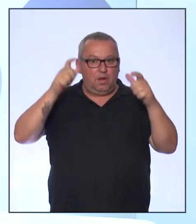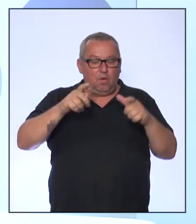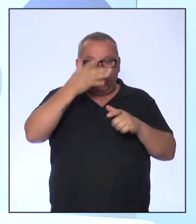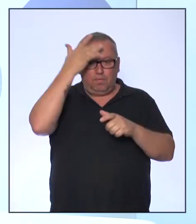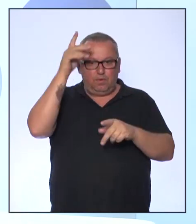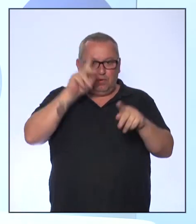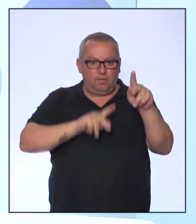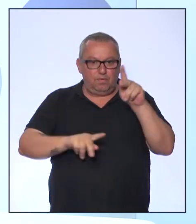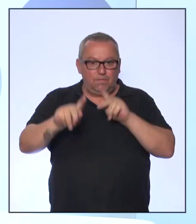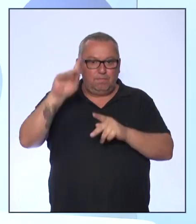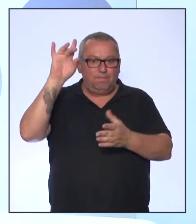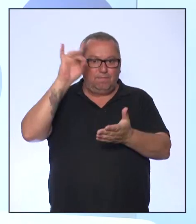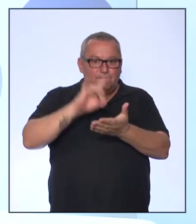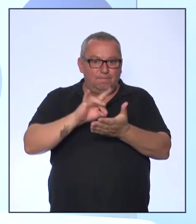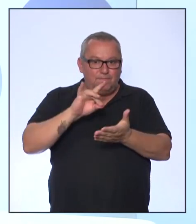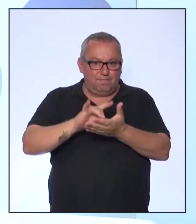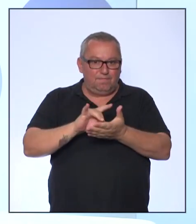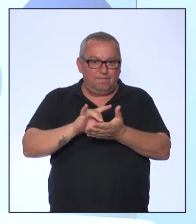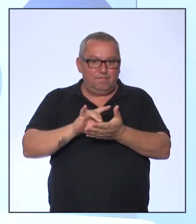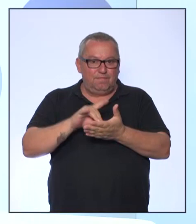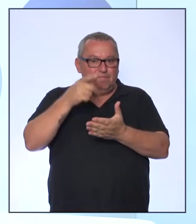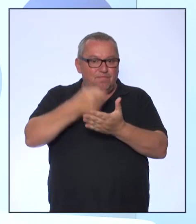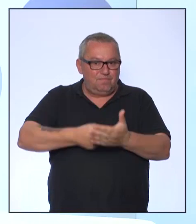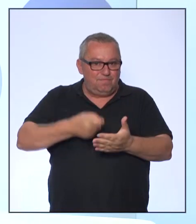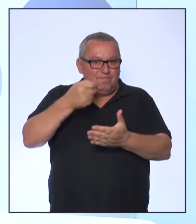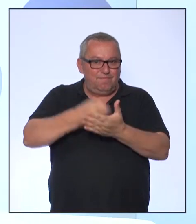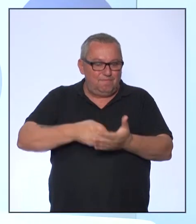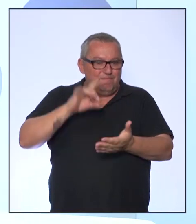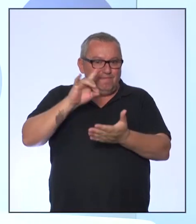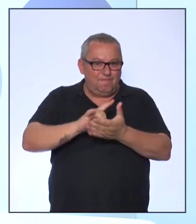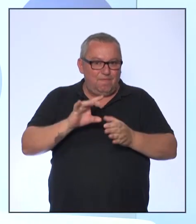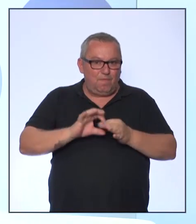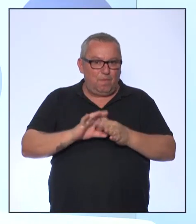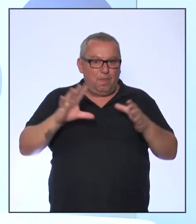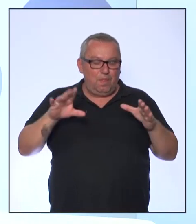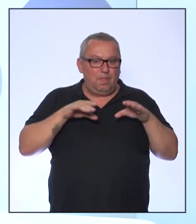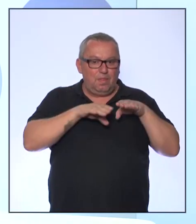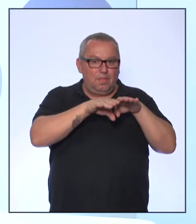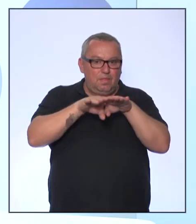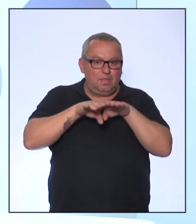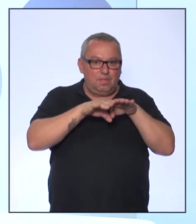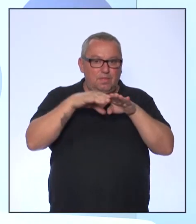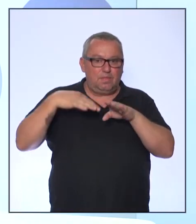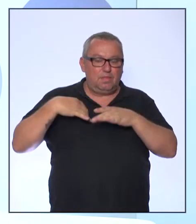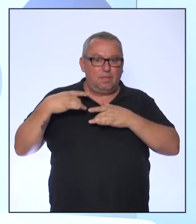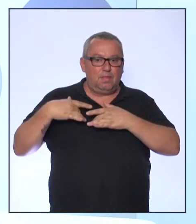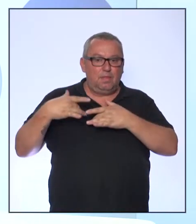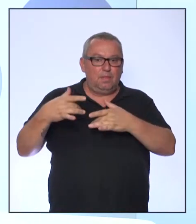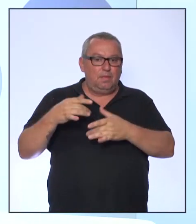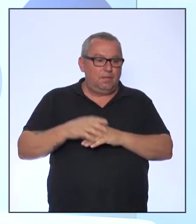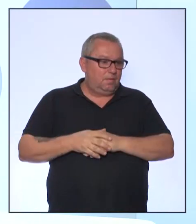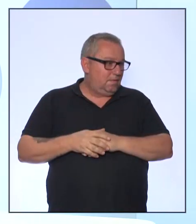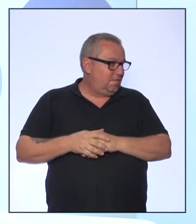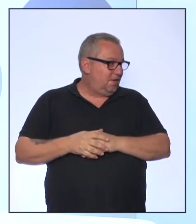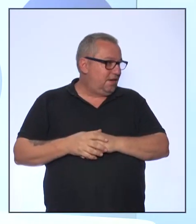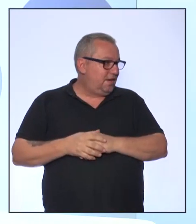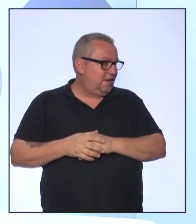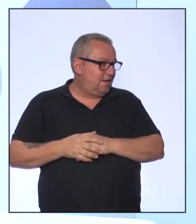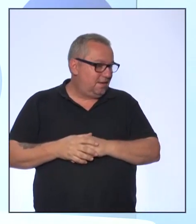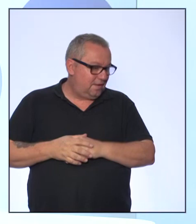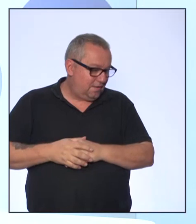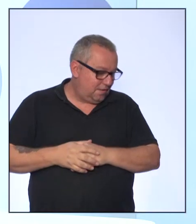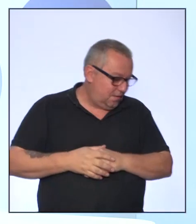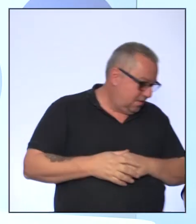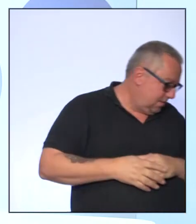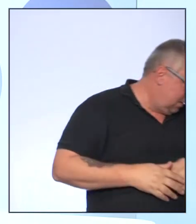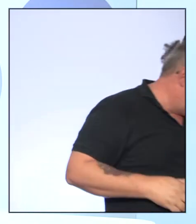ele realmente luta e luta mesmo por liberdade, igualdade e fraternidade. Eu vou passar uma atividade